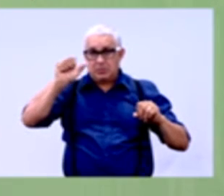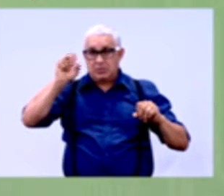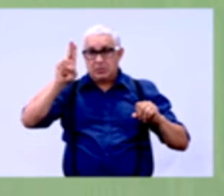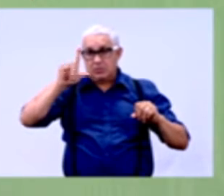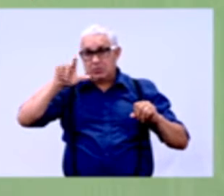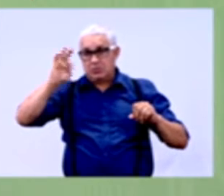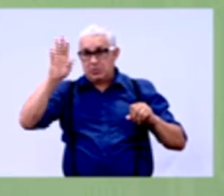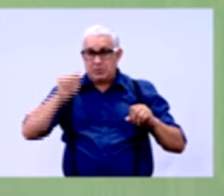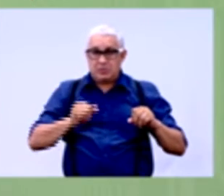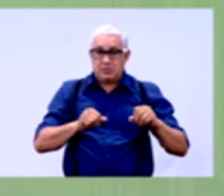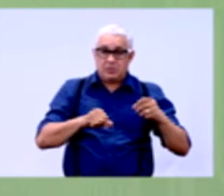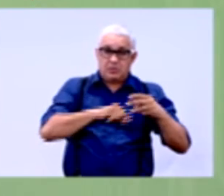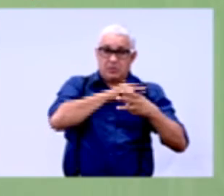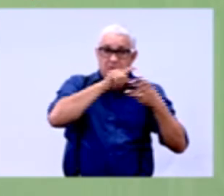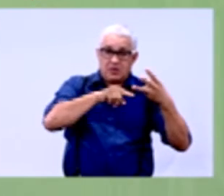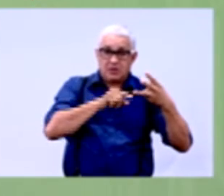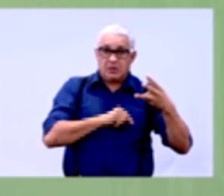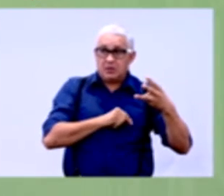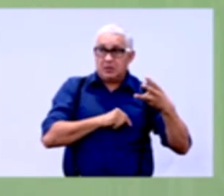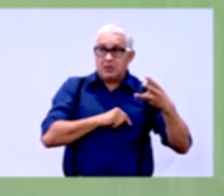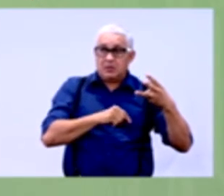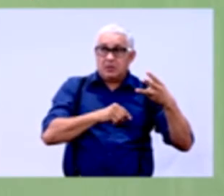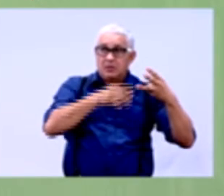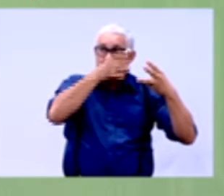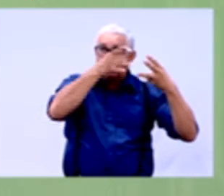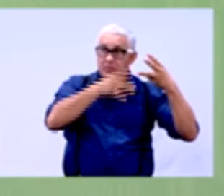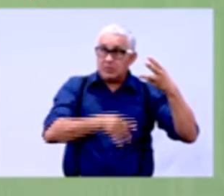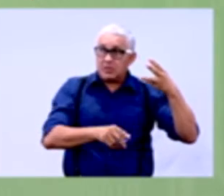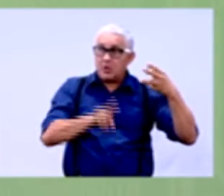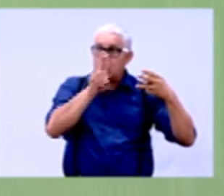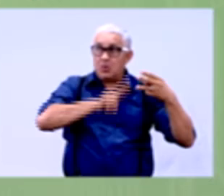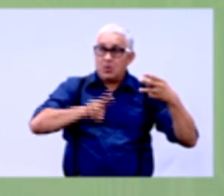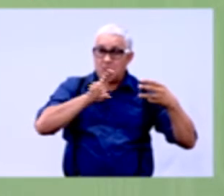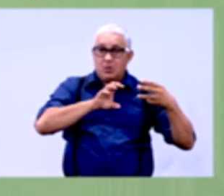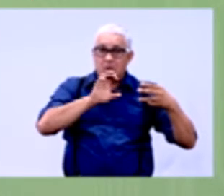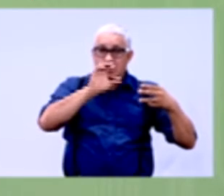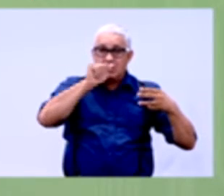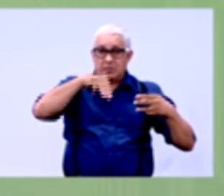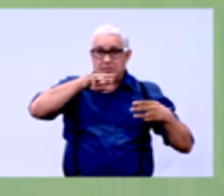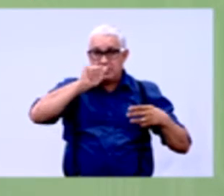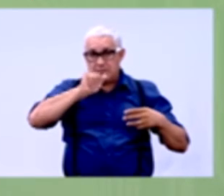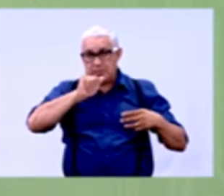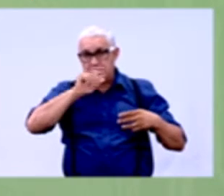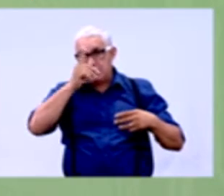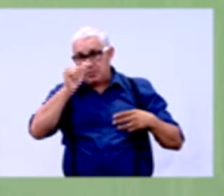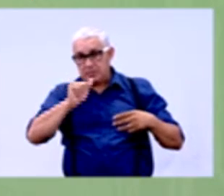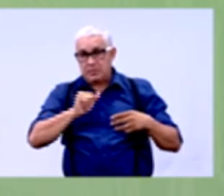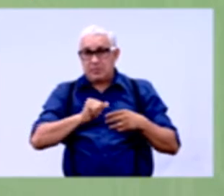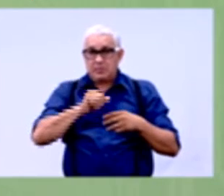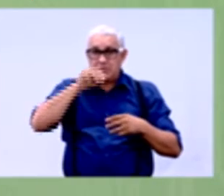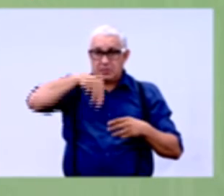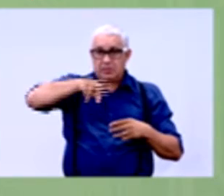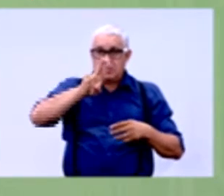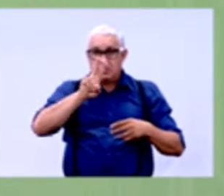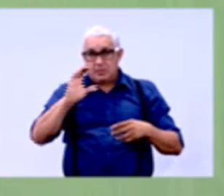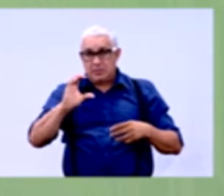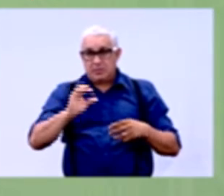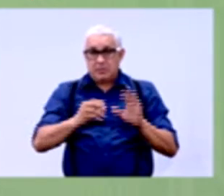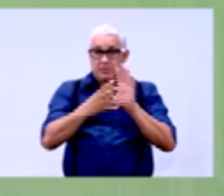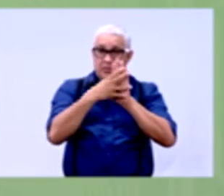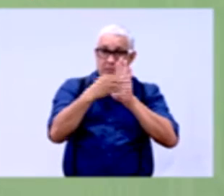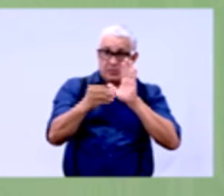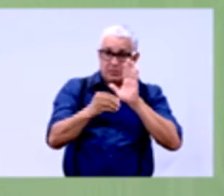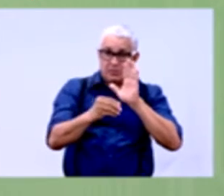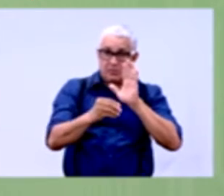uma utilidade para cada camada do padrão MVC. Então, o modelo é